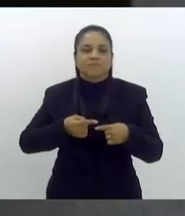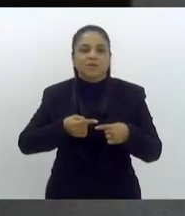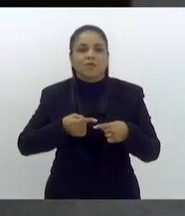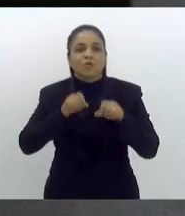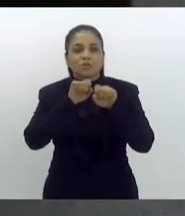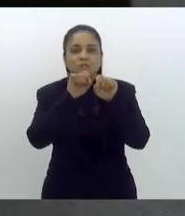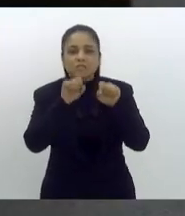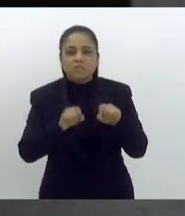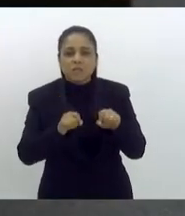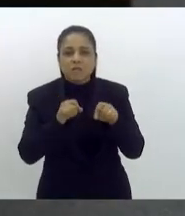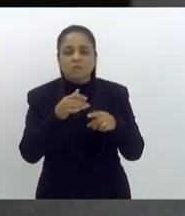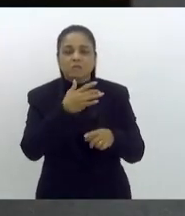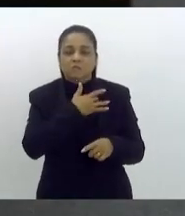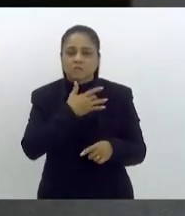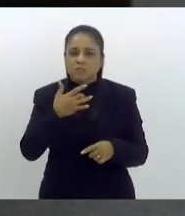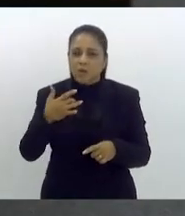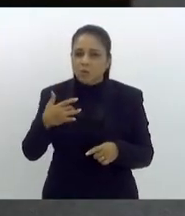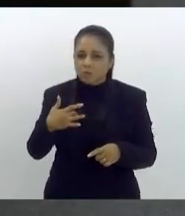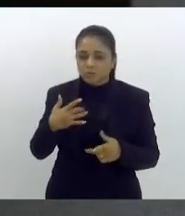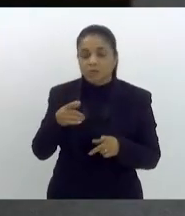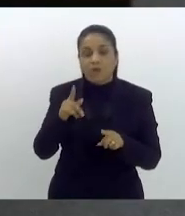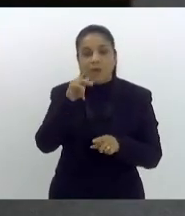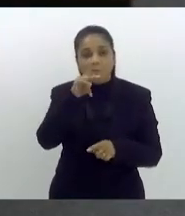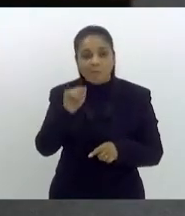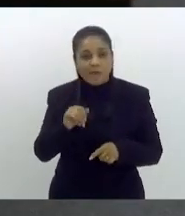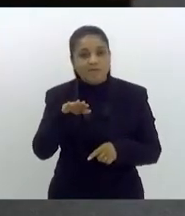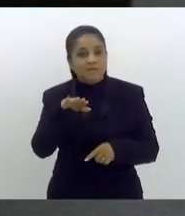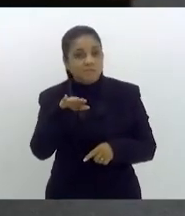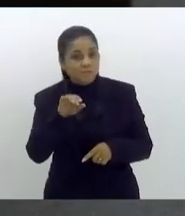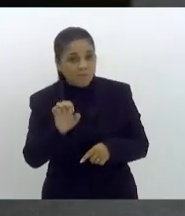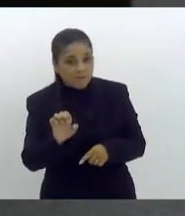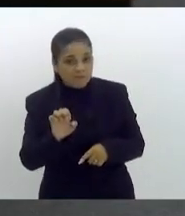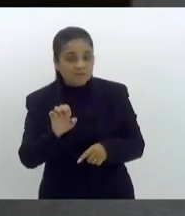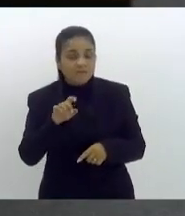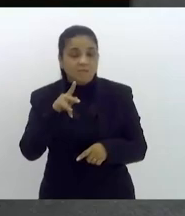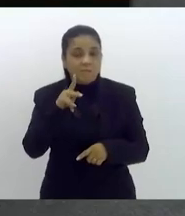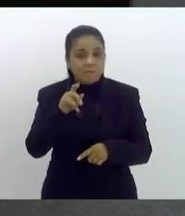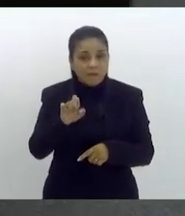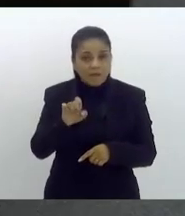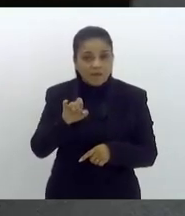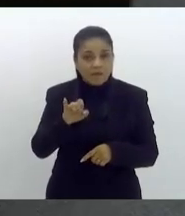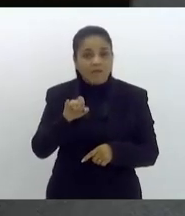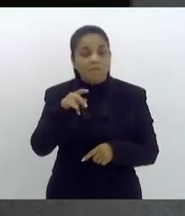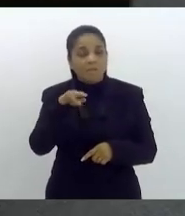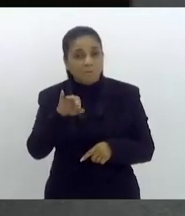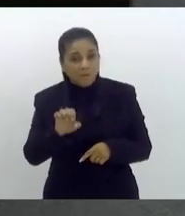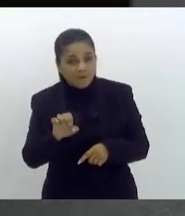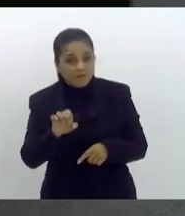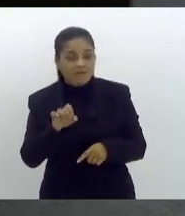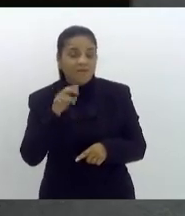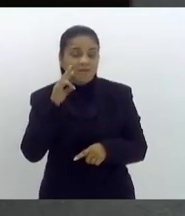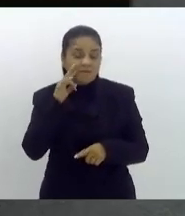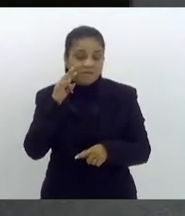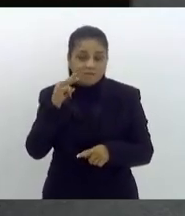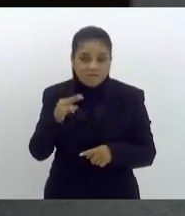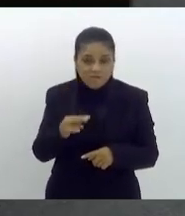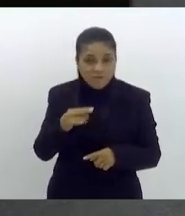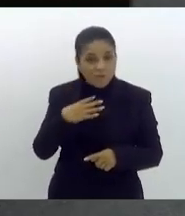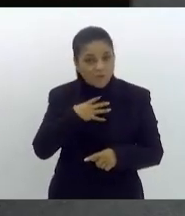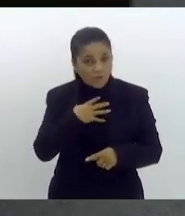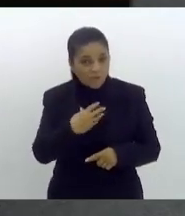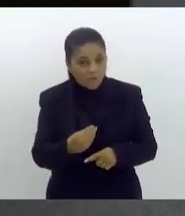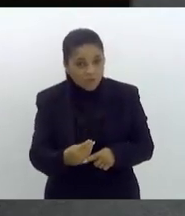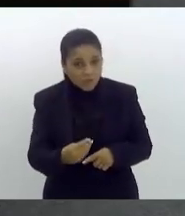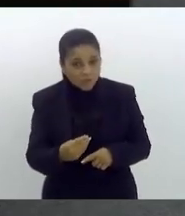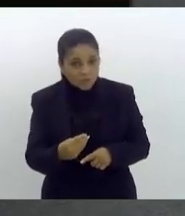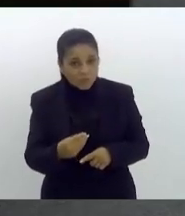desafia a paz e mães que olham para os seus filhos e os responsáveis enfim que olha para os seus filhos